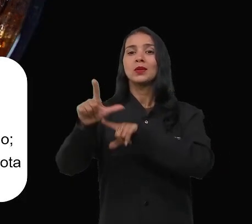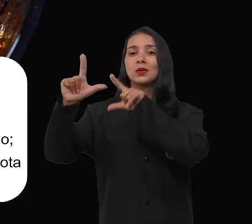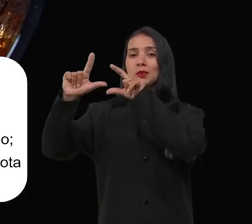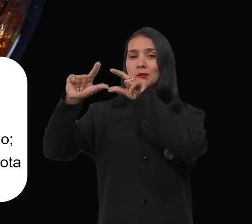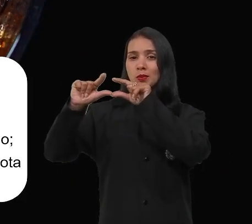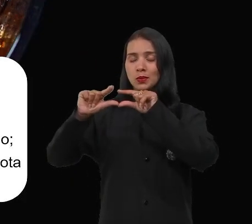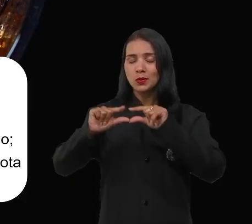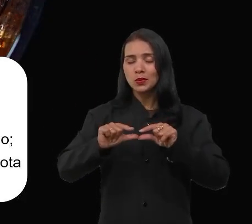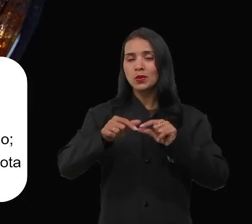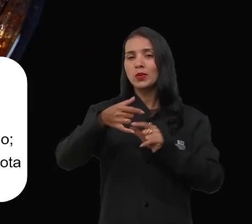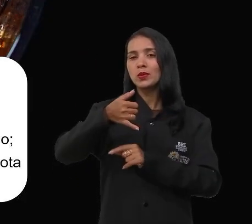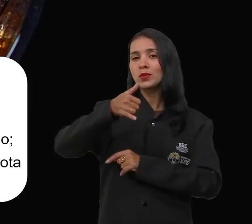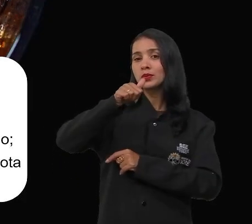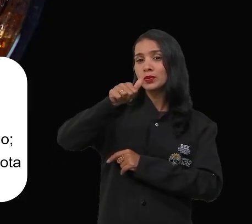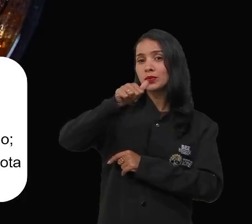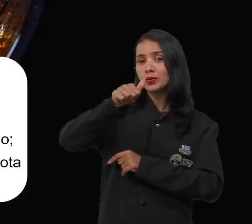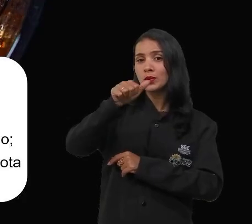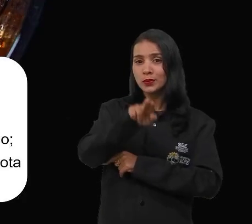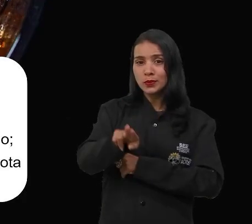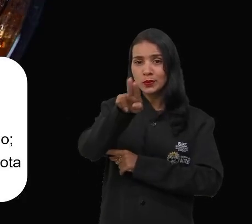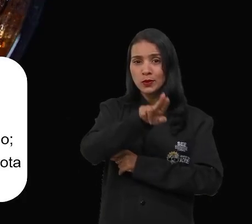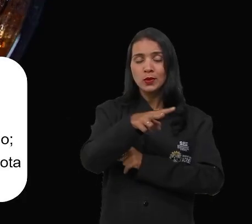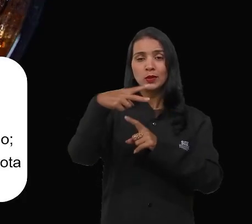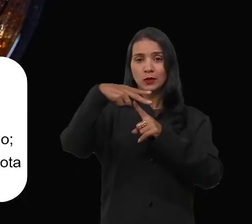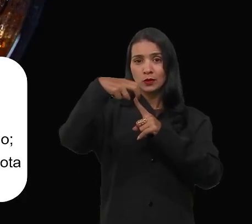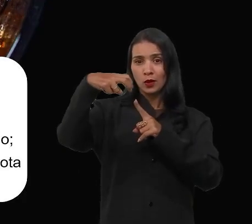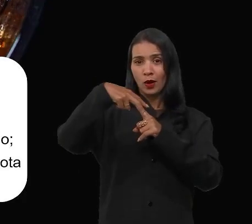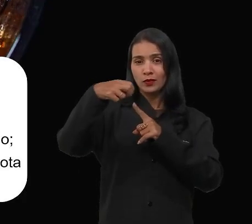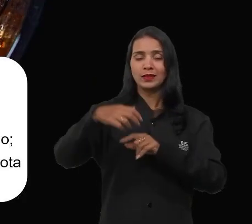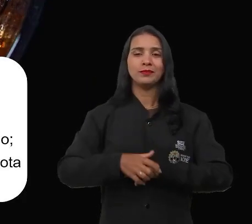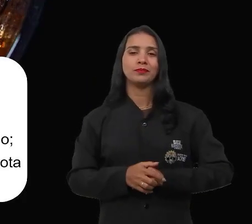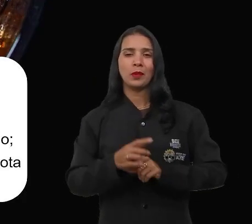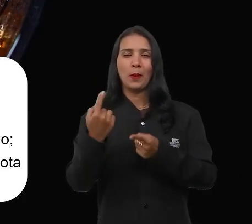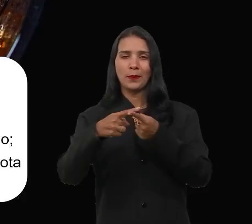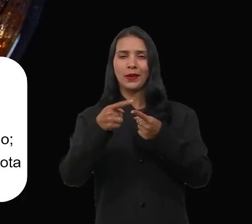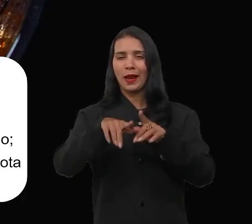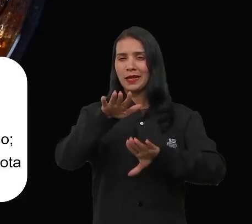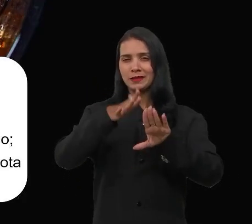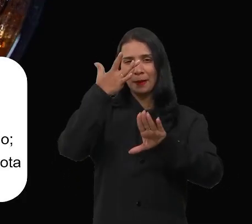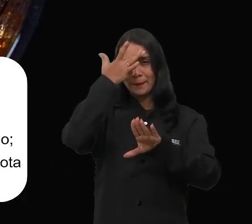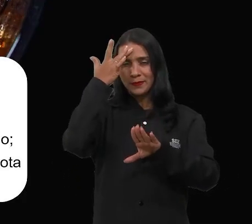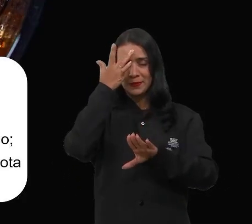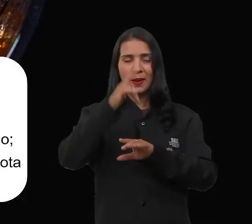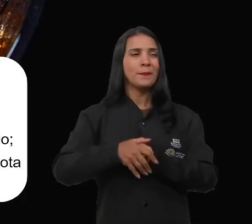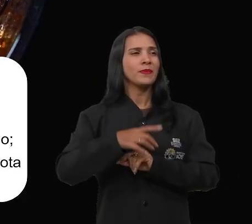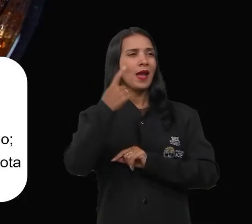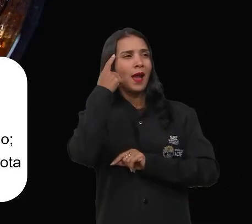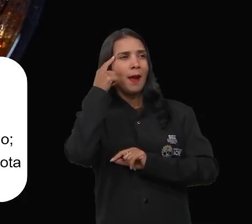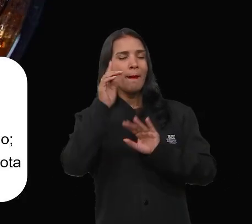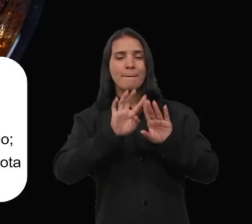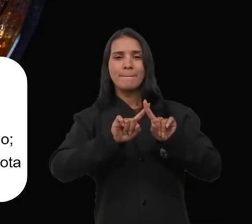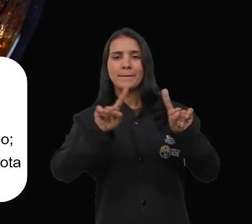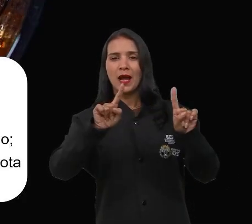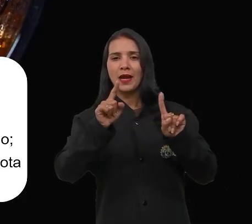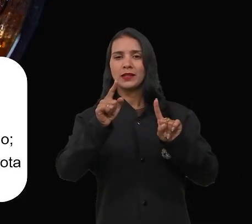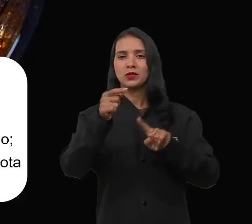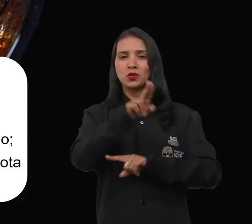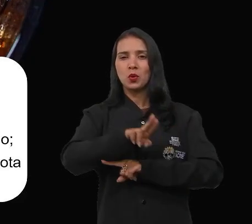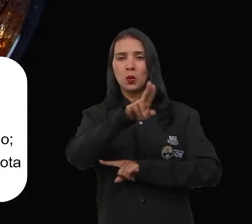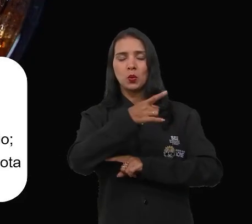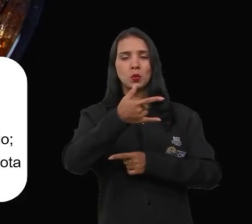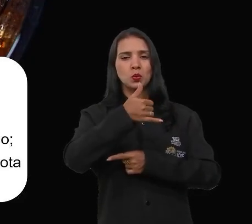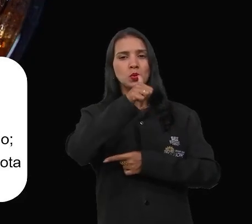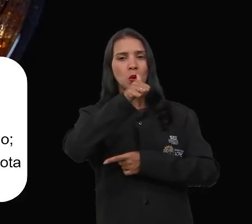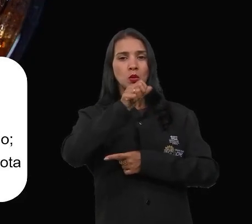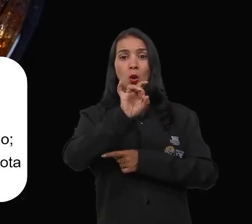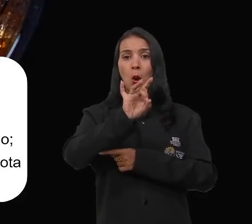refrigerantes. E aí, às vezes, as pessoas se enganam, não, mas eu estou tomando a versão light, a versão diet, zero açúcar, né? Mas não é